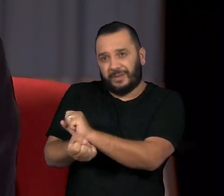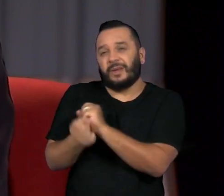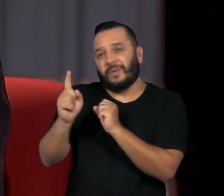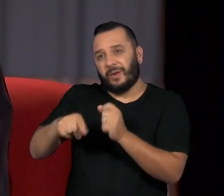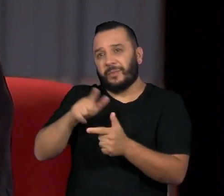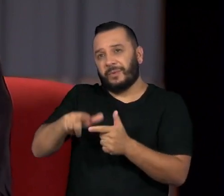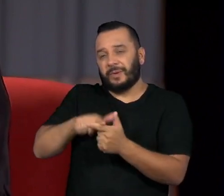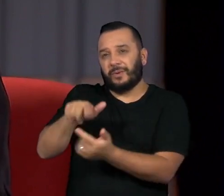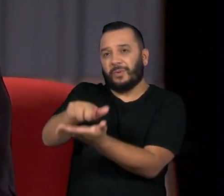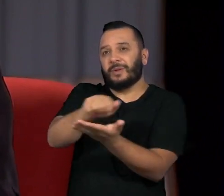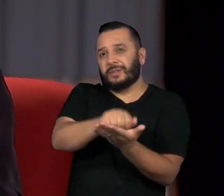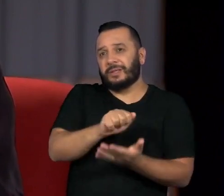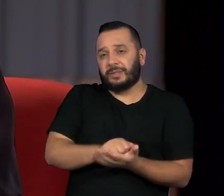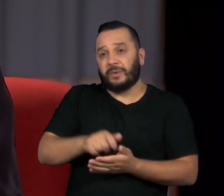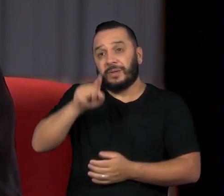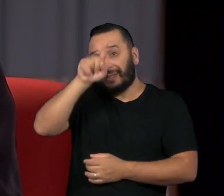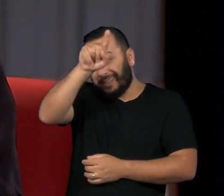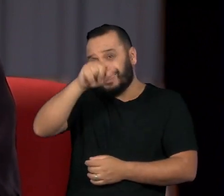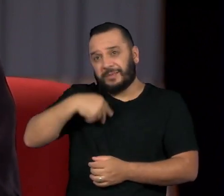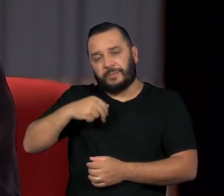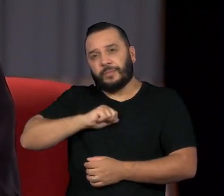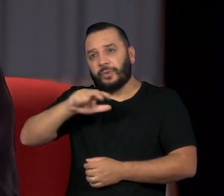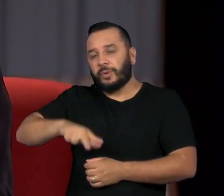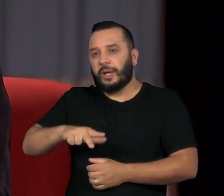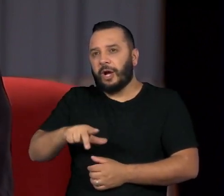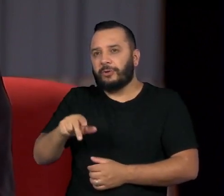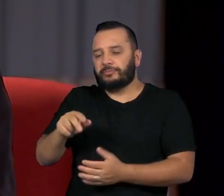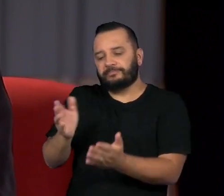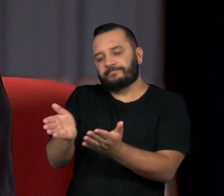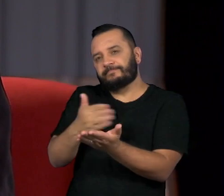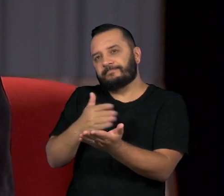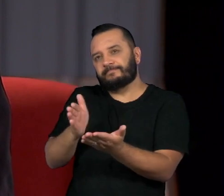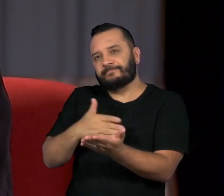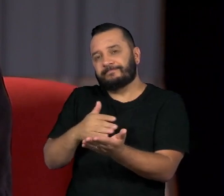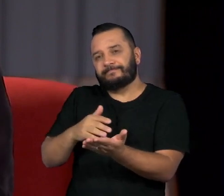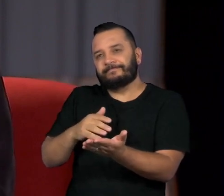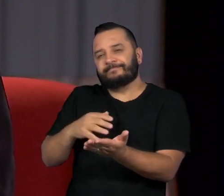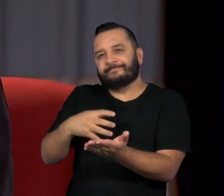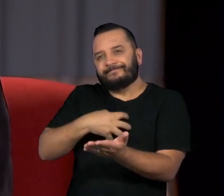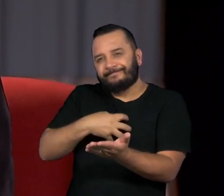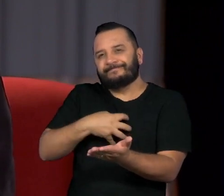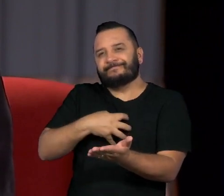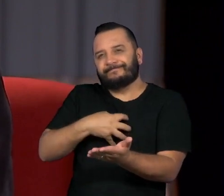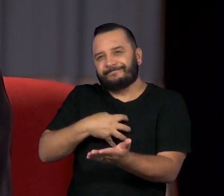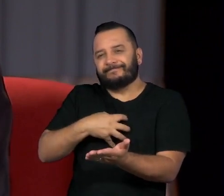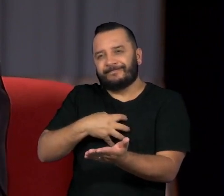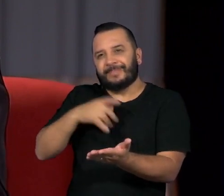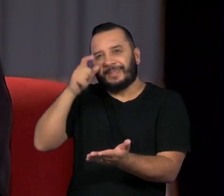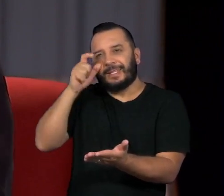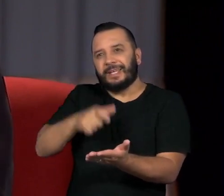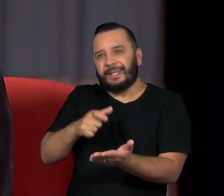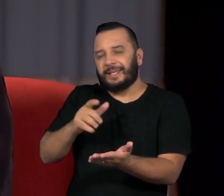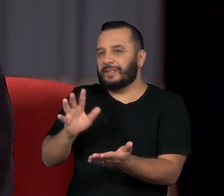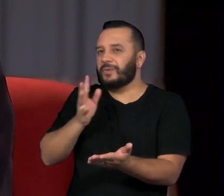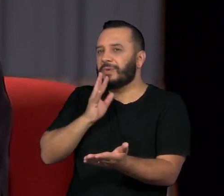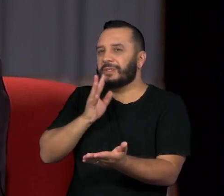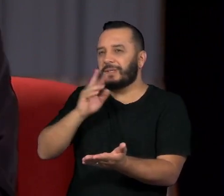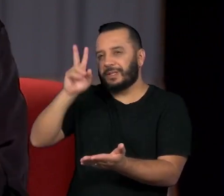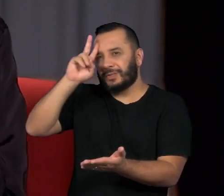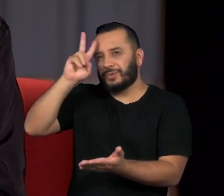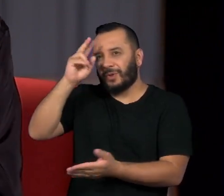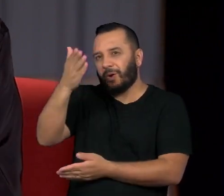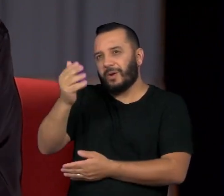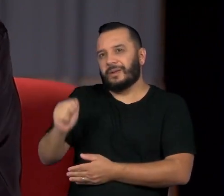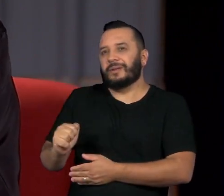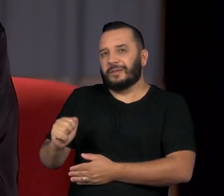né? Talvez seja um interesse do próprio país em conhecer a história, a própria história, né? Sim.